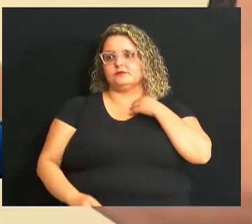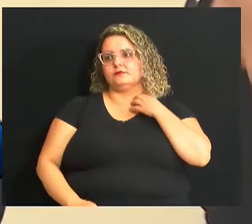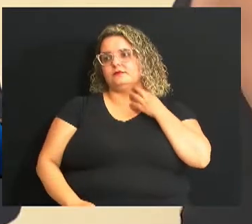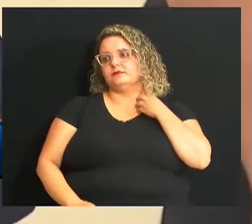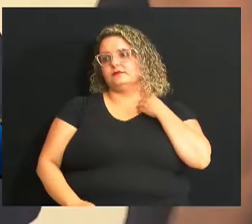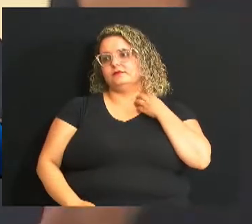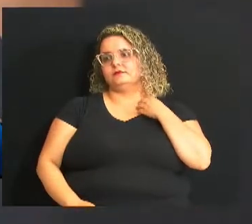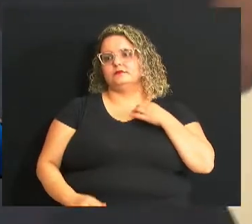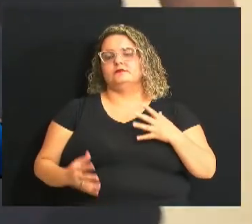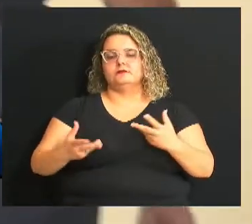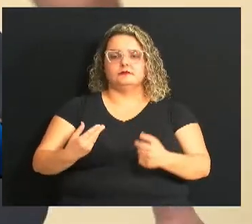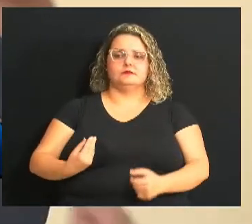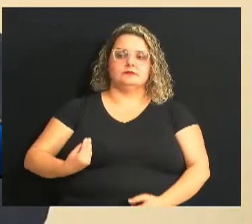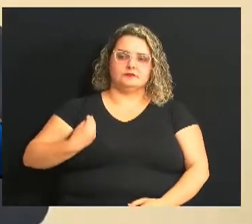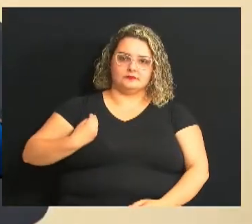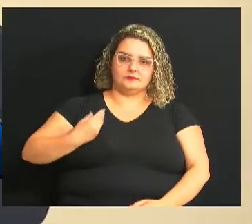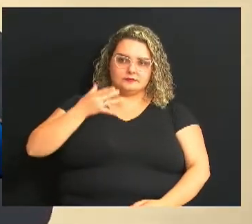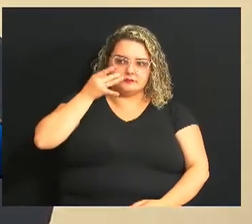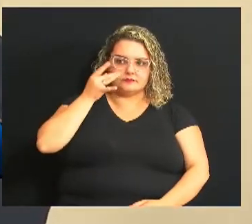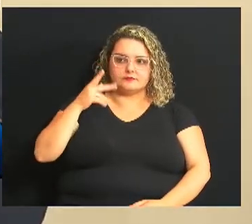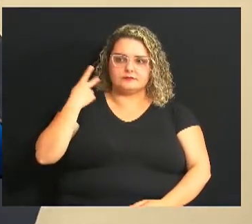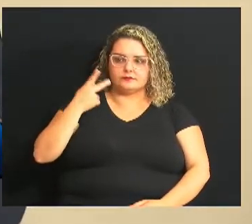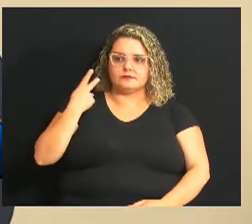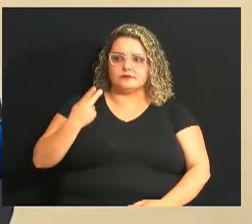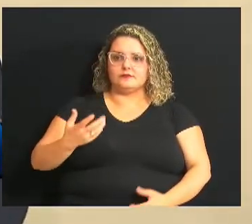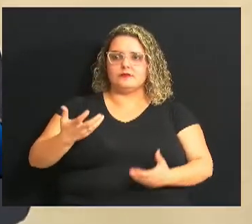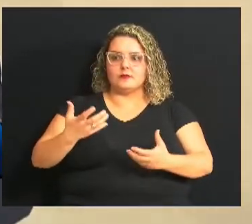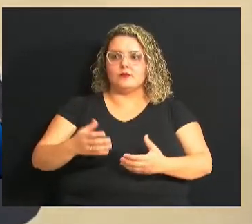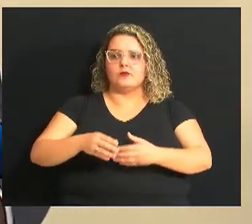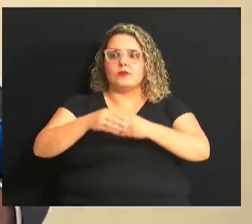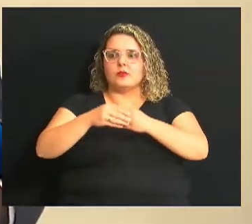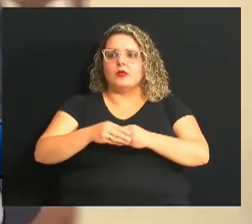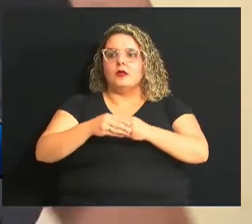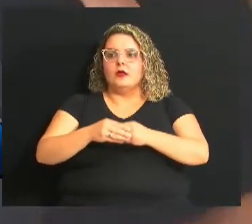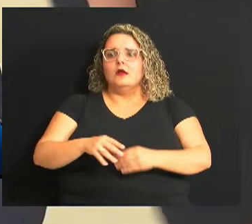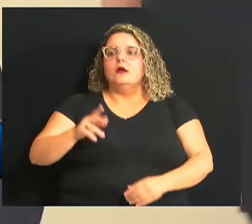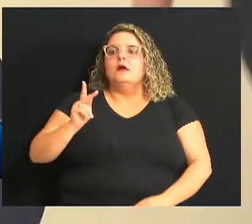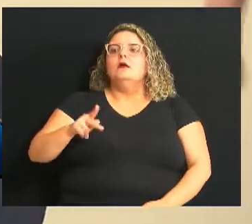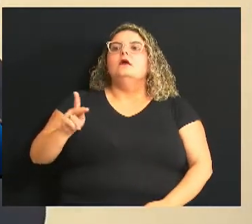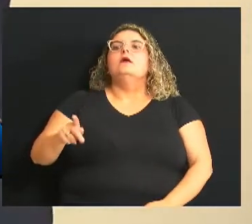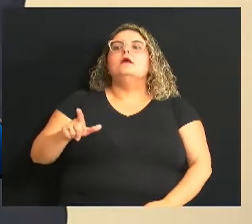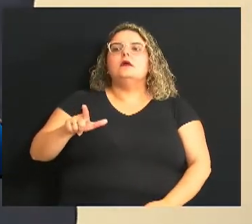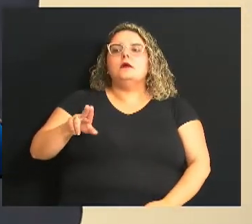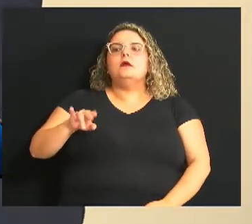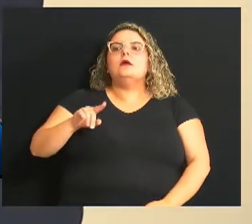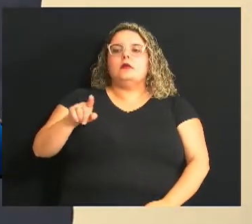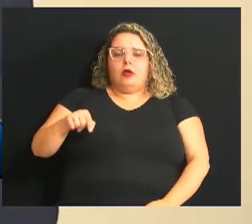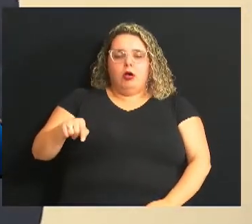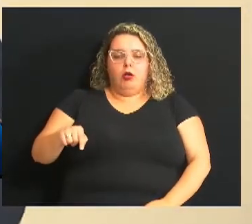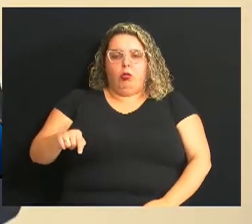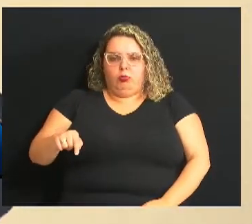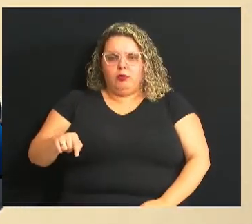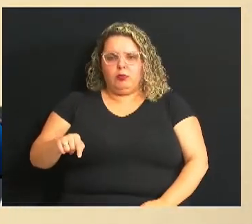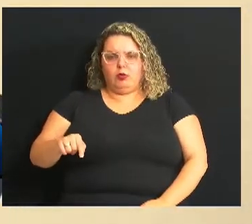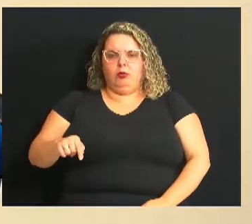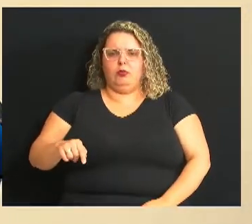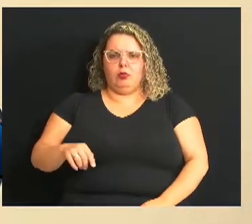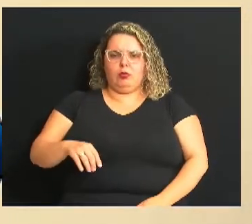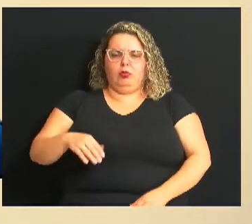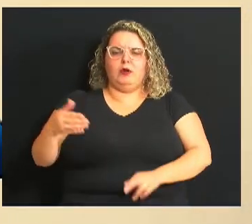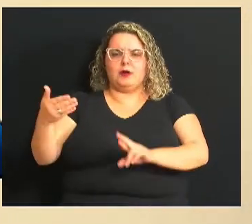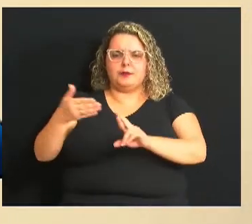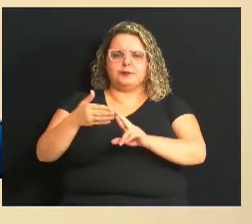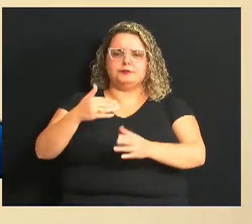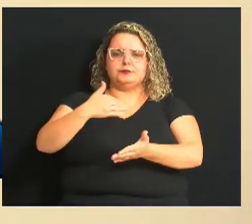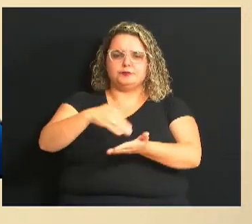os vereadores presentes. Quero cumprimentar o professor Luiz Marighetti, representando a Secretaria Municipal